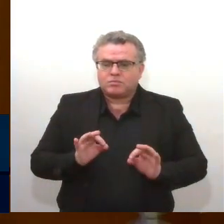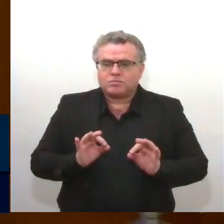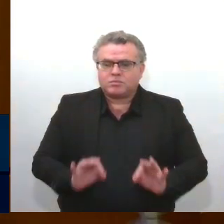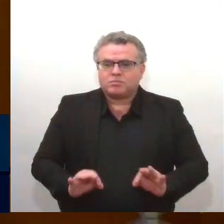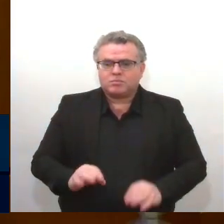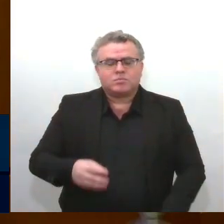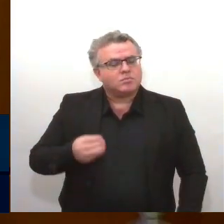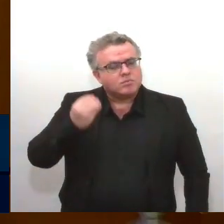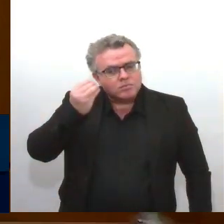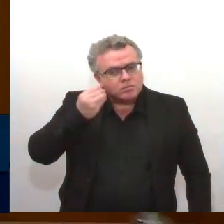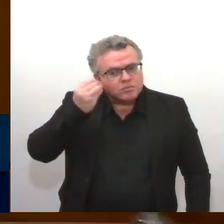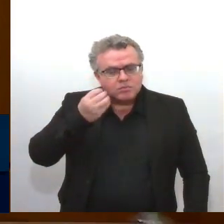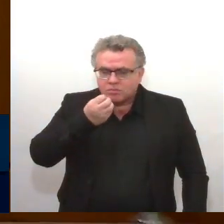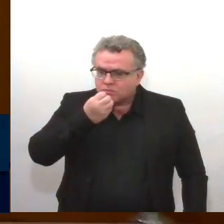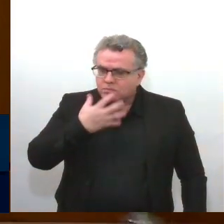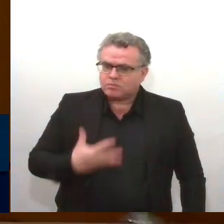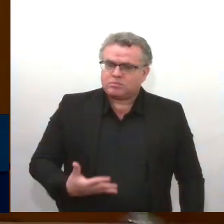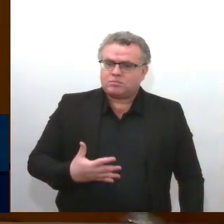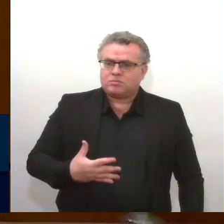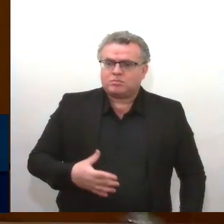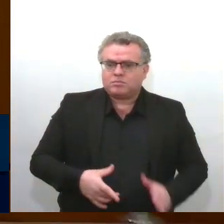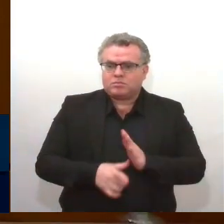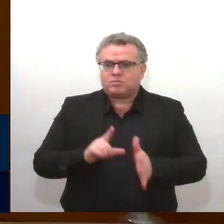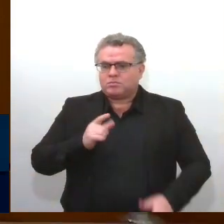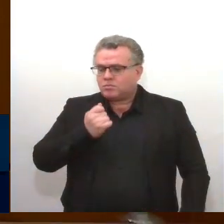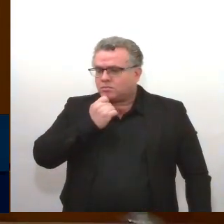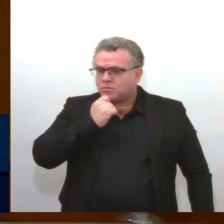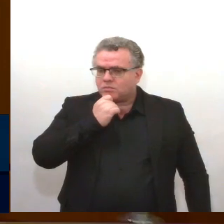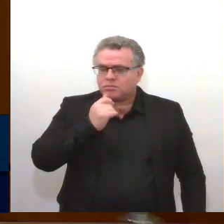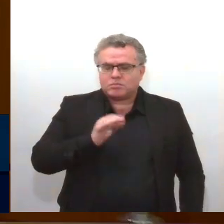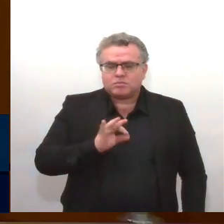nunca tinha disputado uma elião